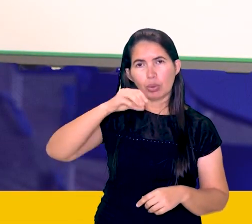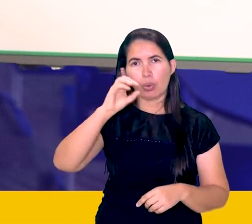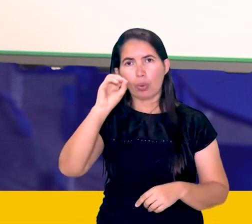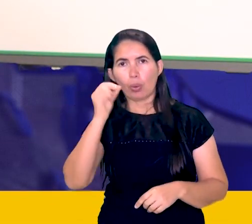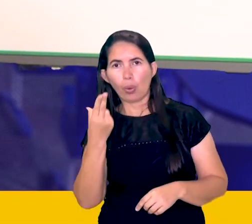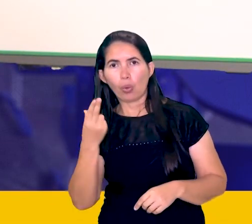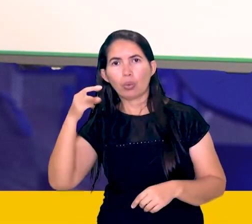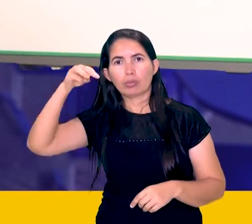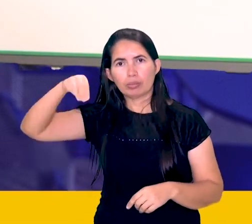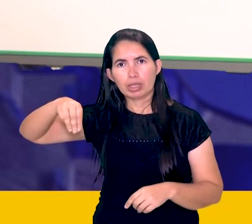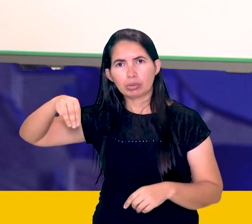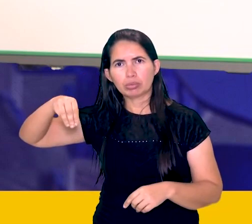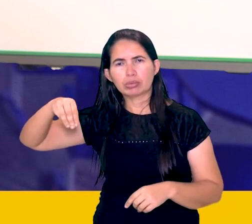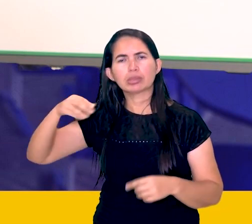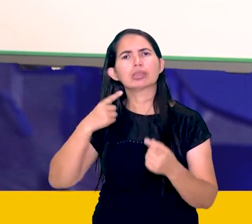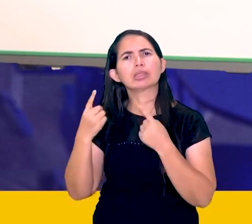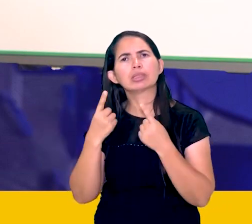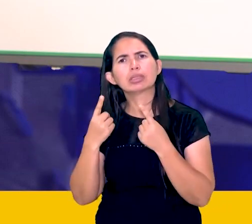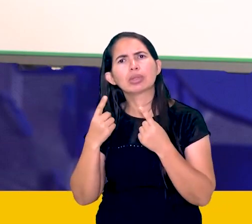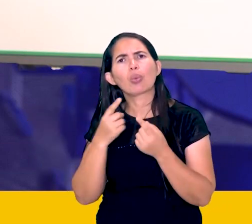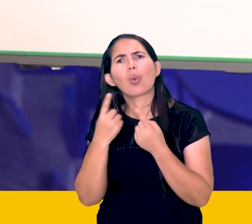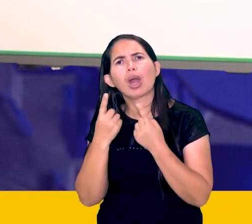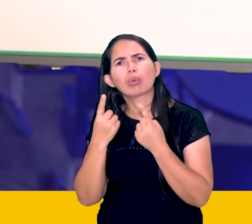ou o metro? E aí?